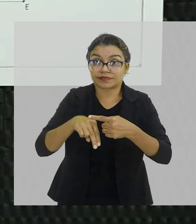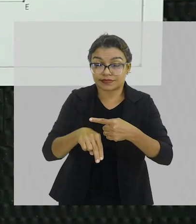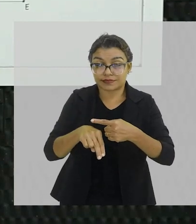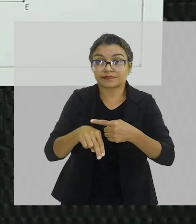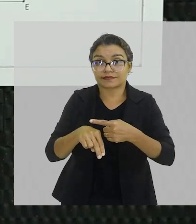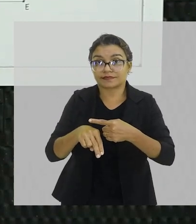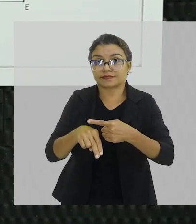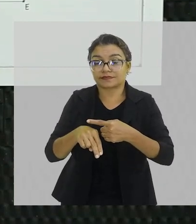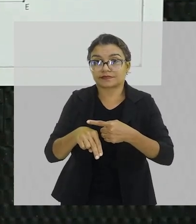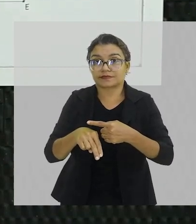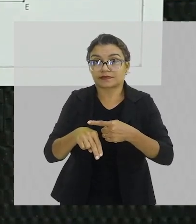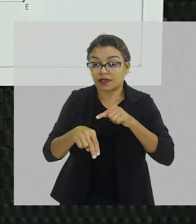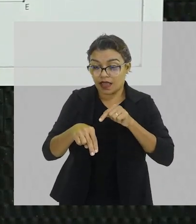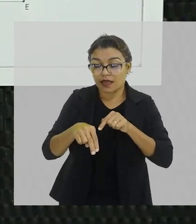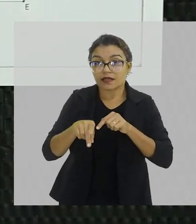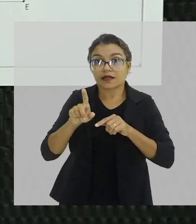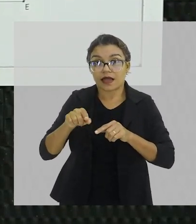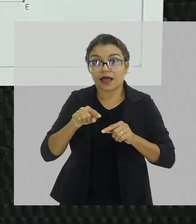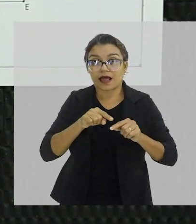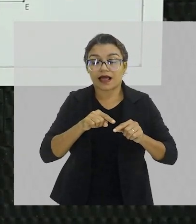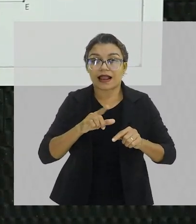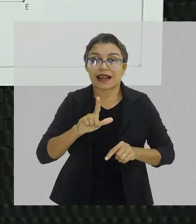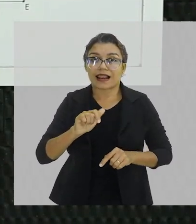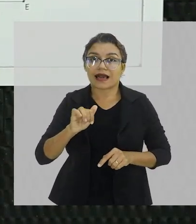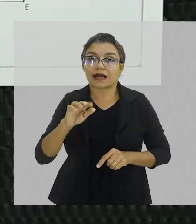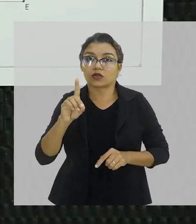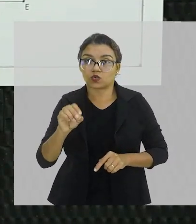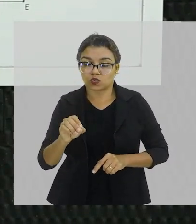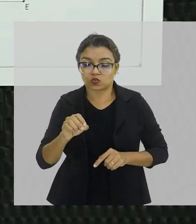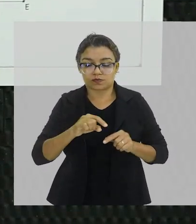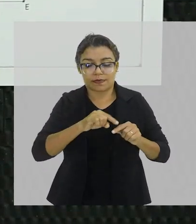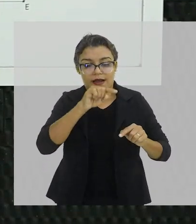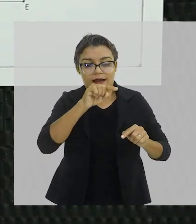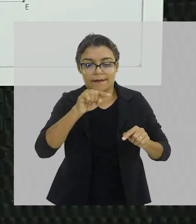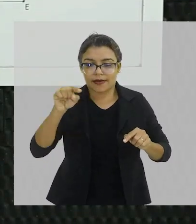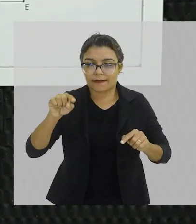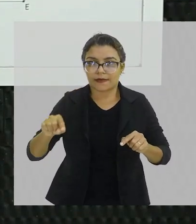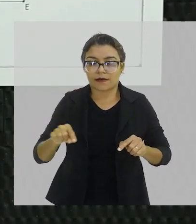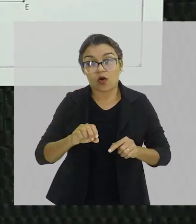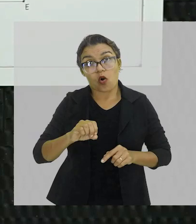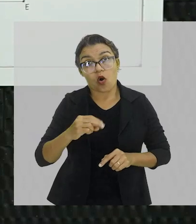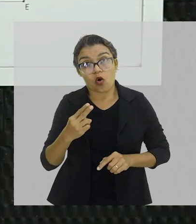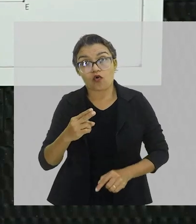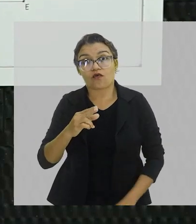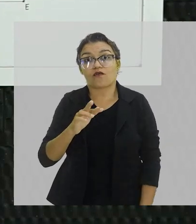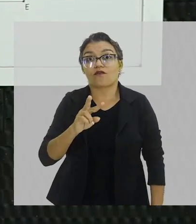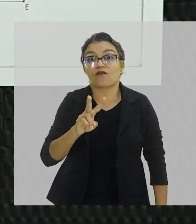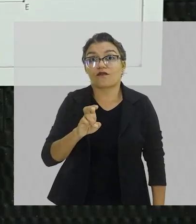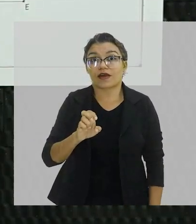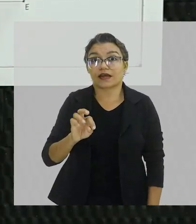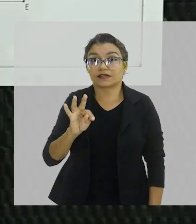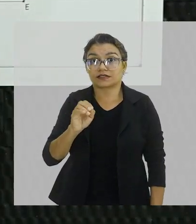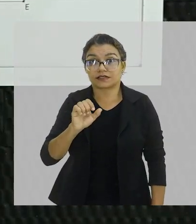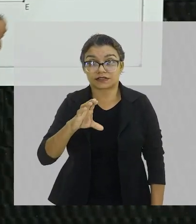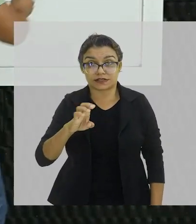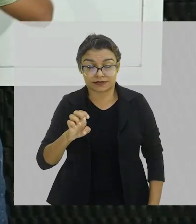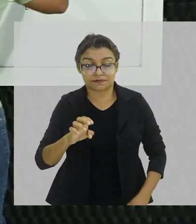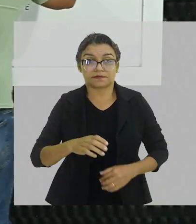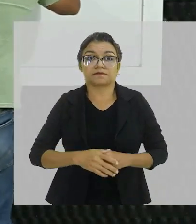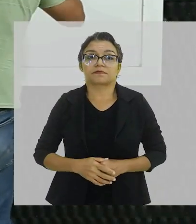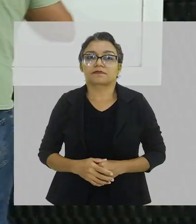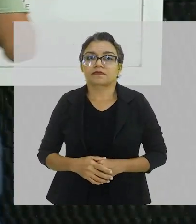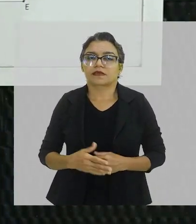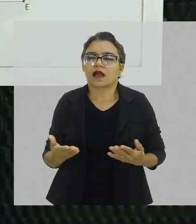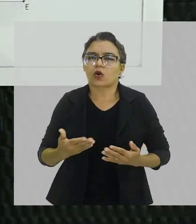lados e a quantidade ou a quantidade de vértices, né? Então vamos substituir, vamos ver se a